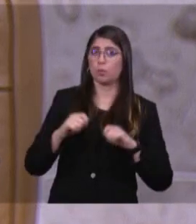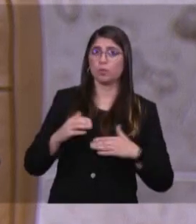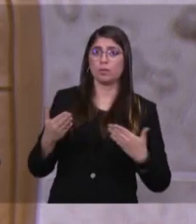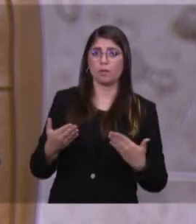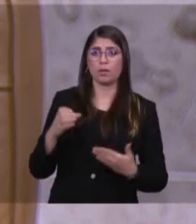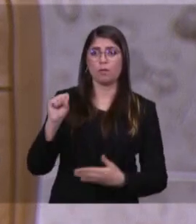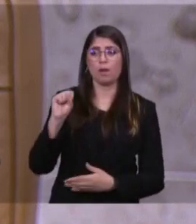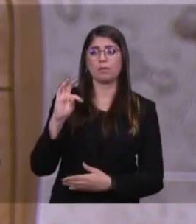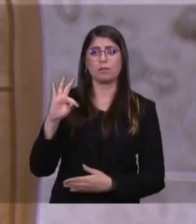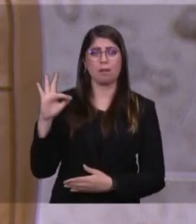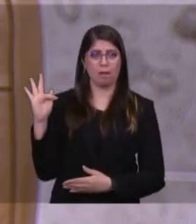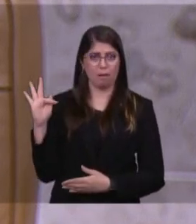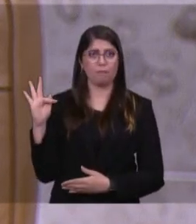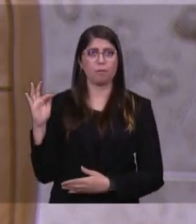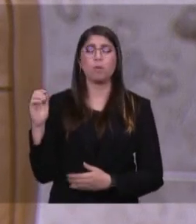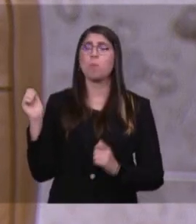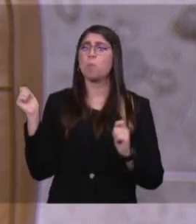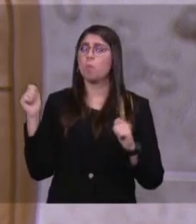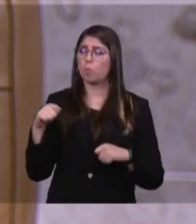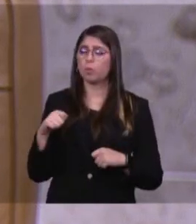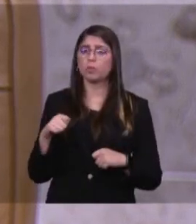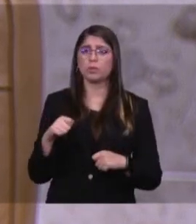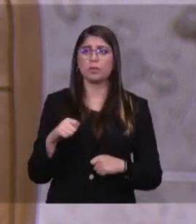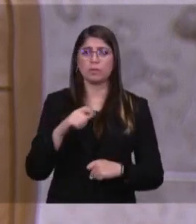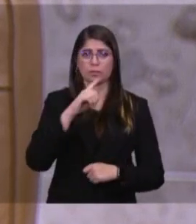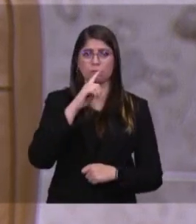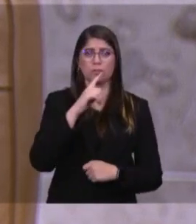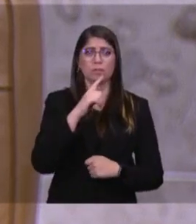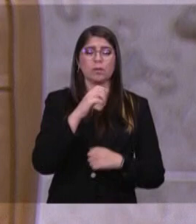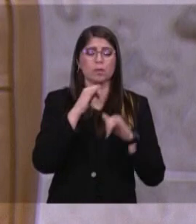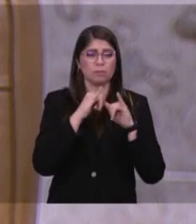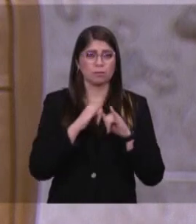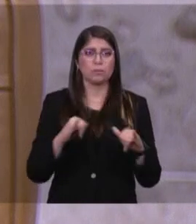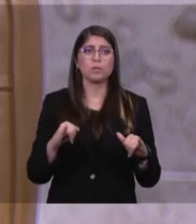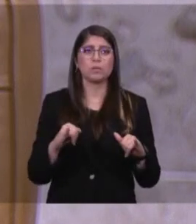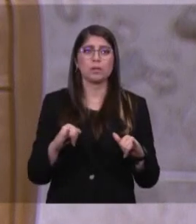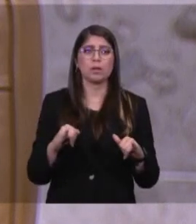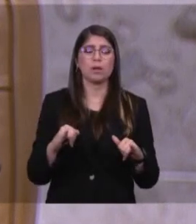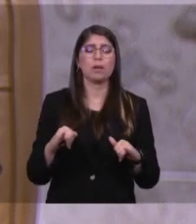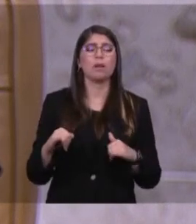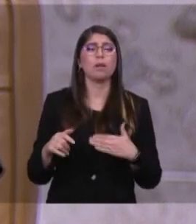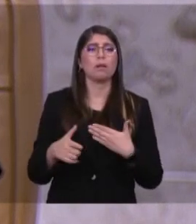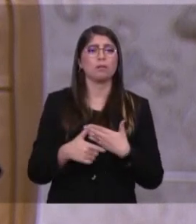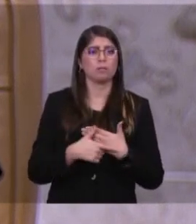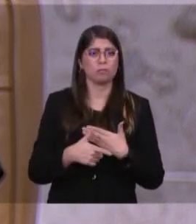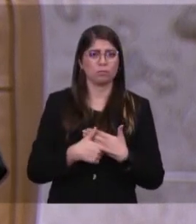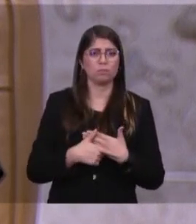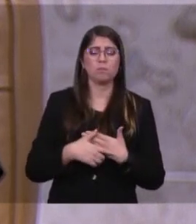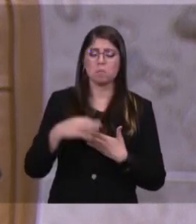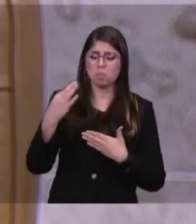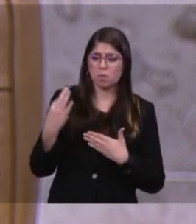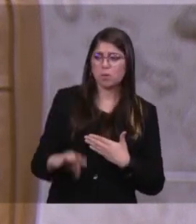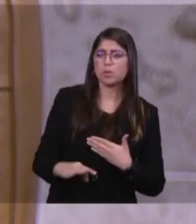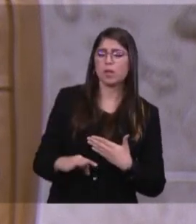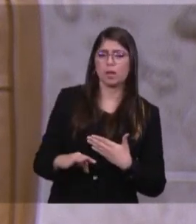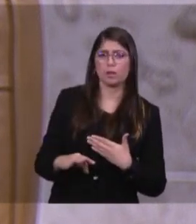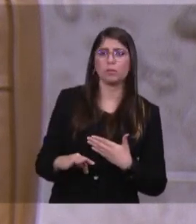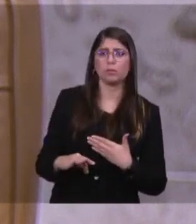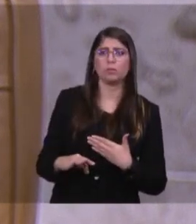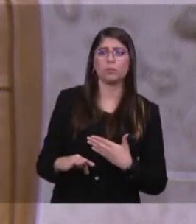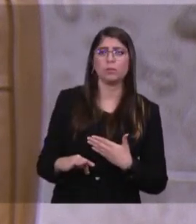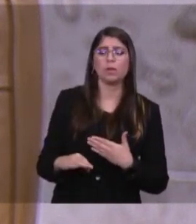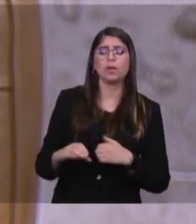desta Corte Suprema para determinar, no âmbito de exercício legítimo de sua